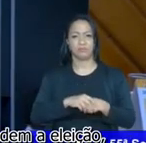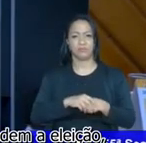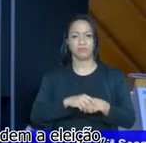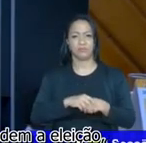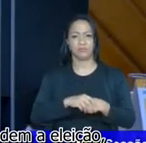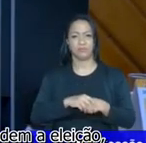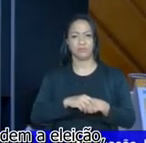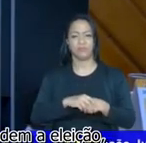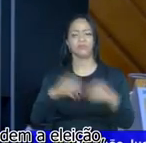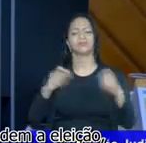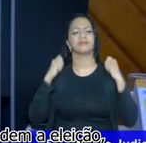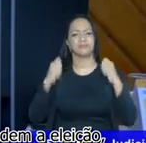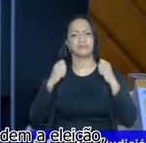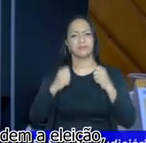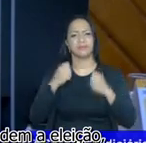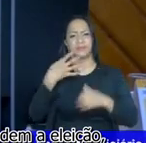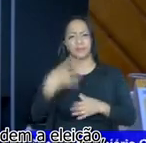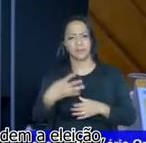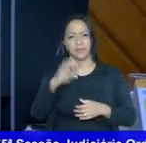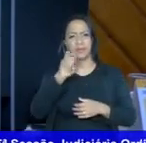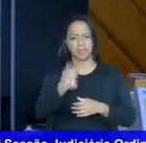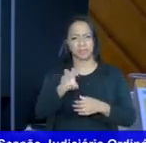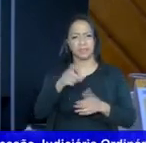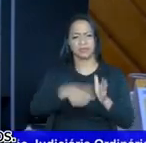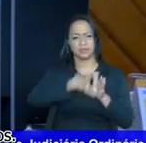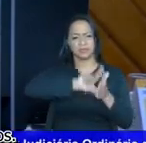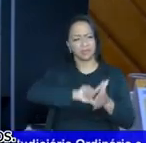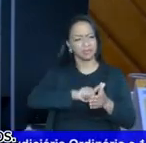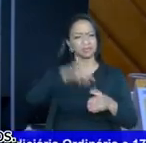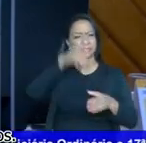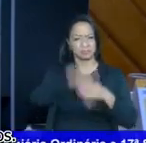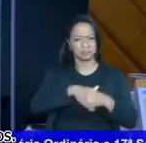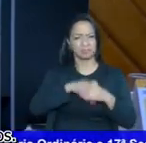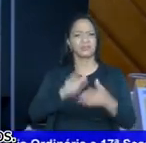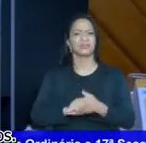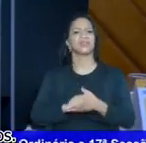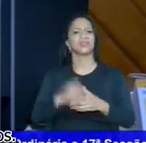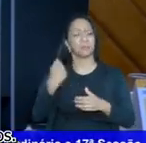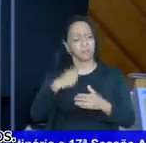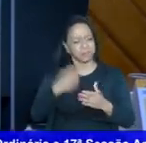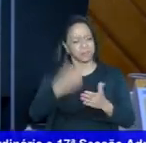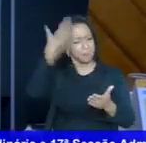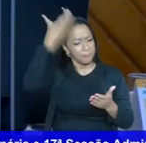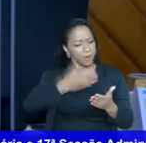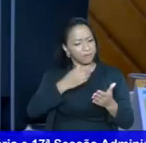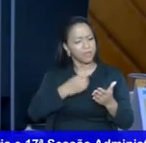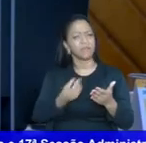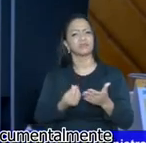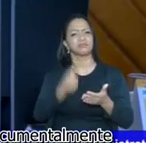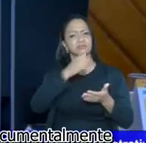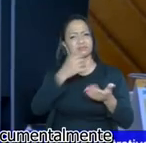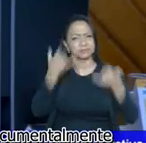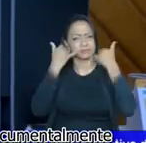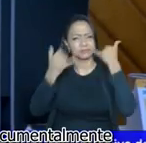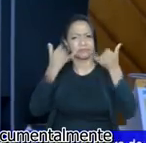A campanha é realizada nos 45 dias que antecedem a eleição, e os atos e fatos devem ser registrados e provados.